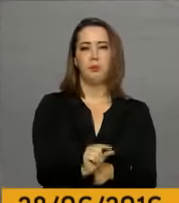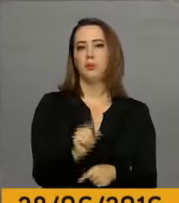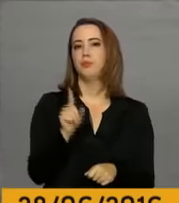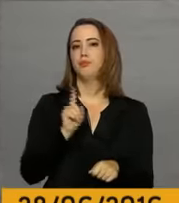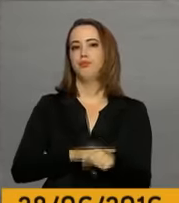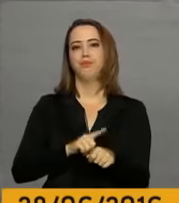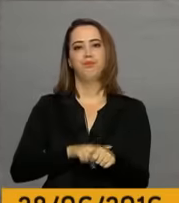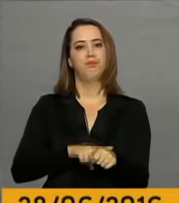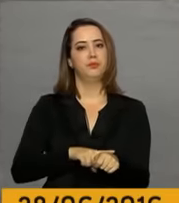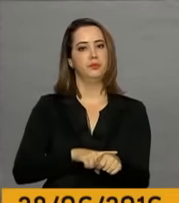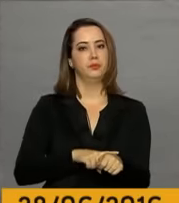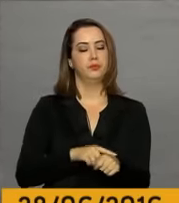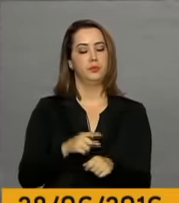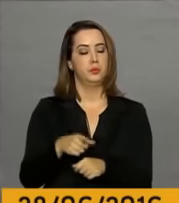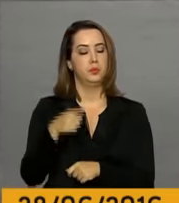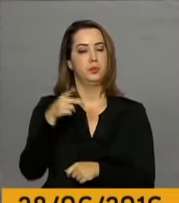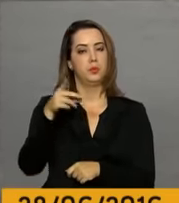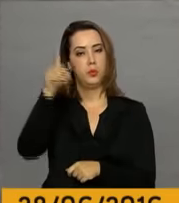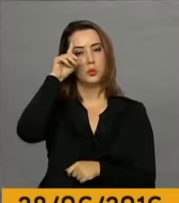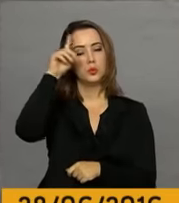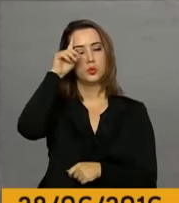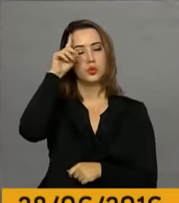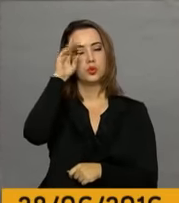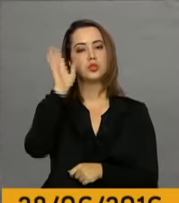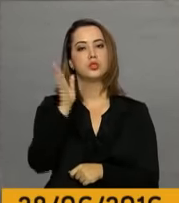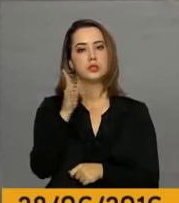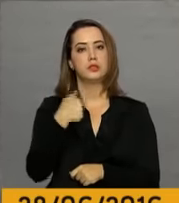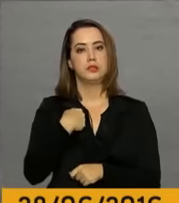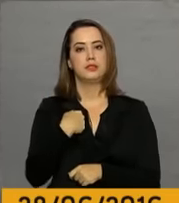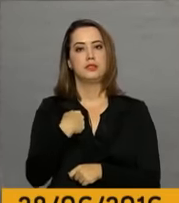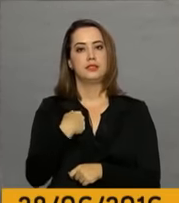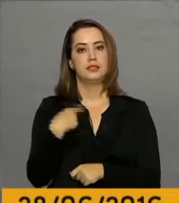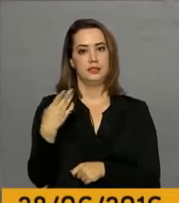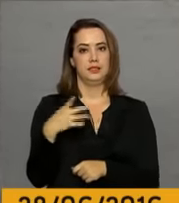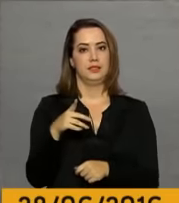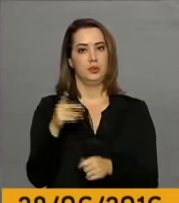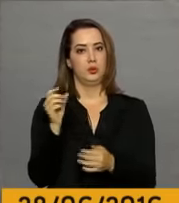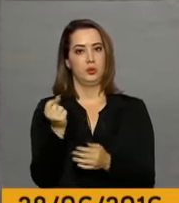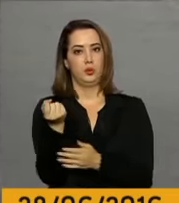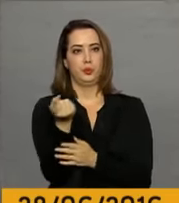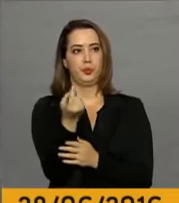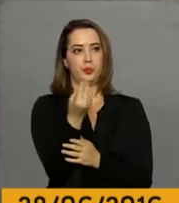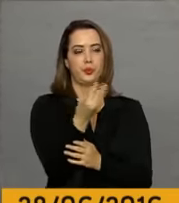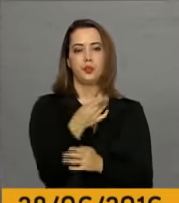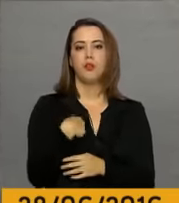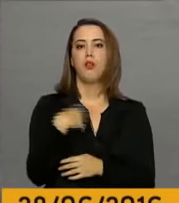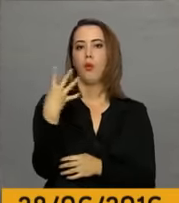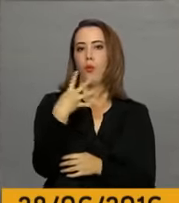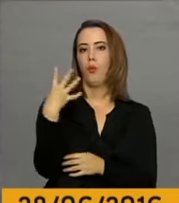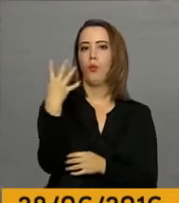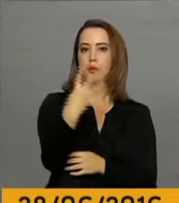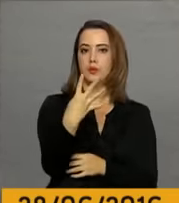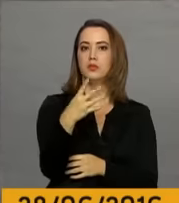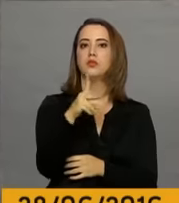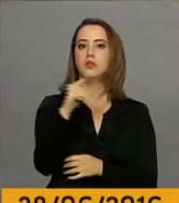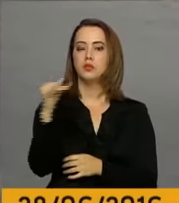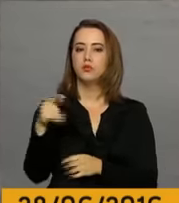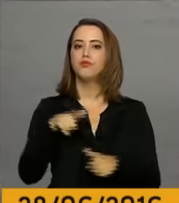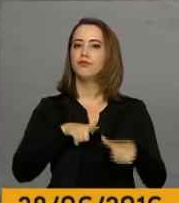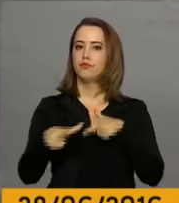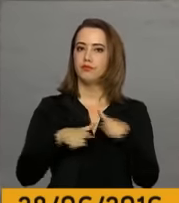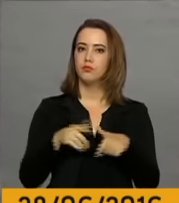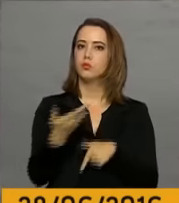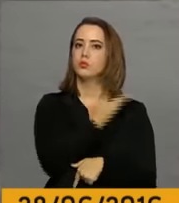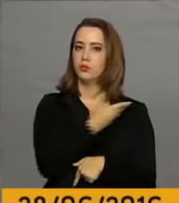dias e vejam eu conto os dias né Eu estou no quo quinto dia do governo nãoé